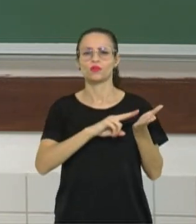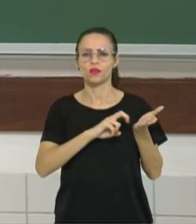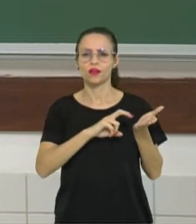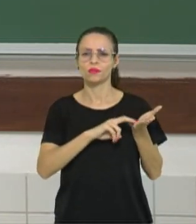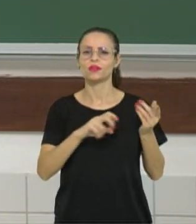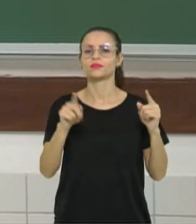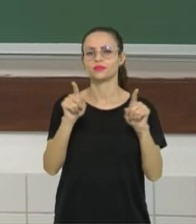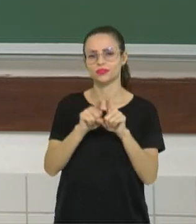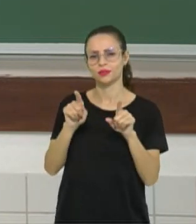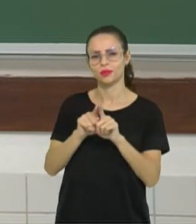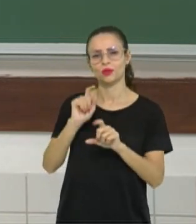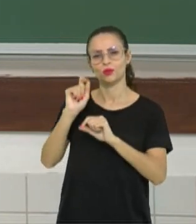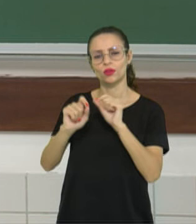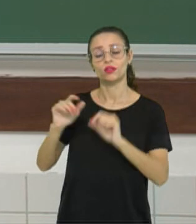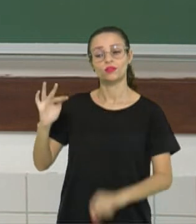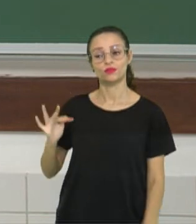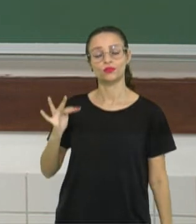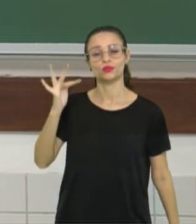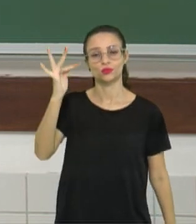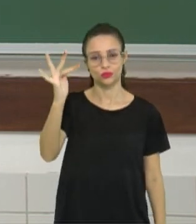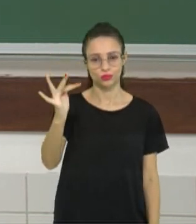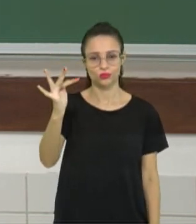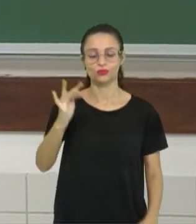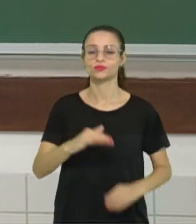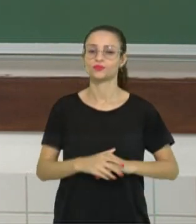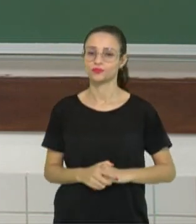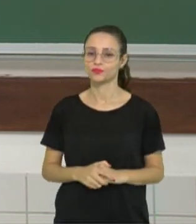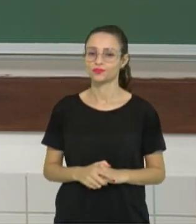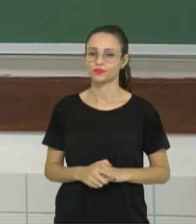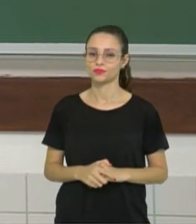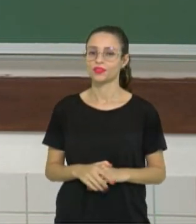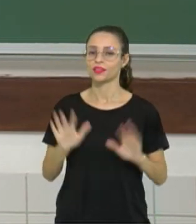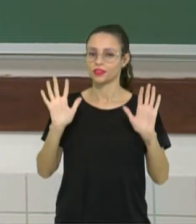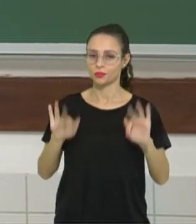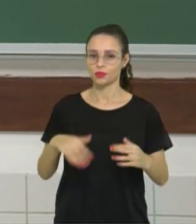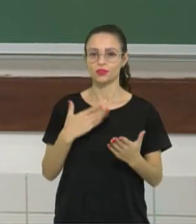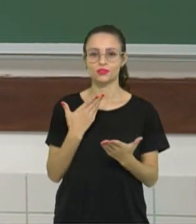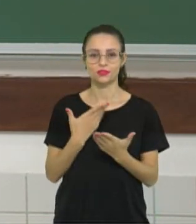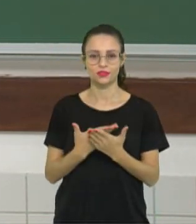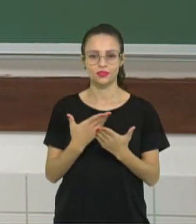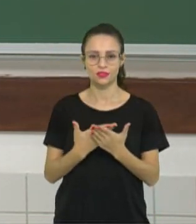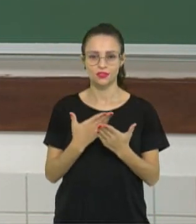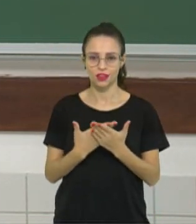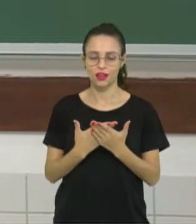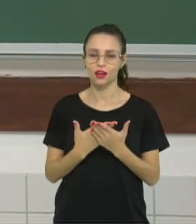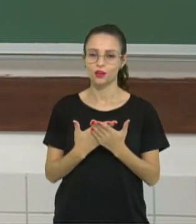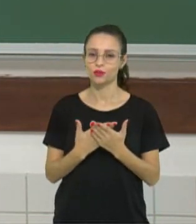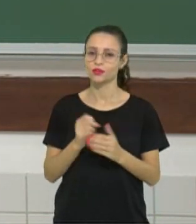léxica, nós vimos a questão do futuro. Ficamos por aqui. Thanks a lot.